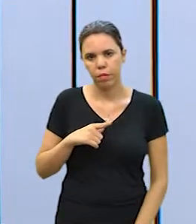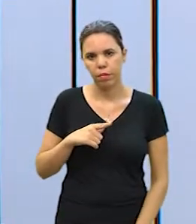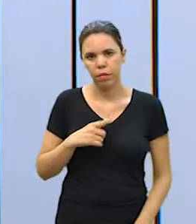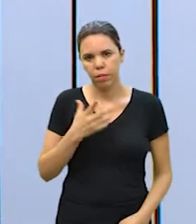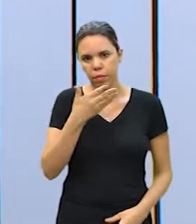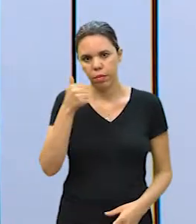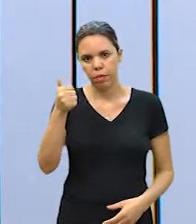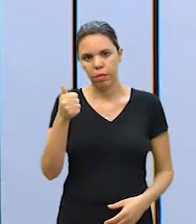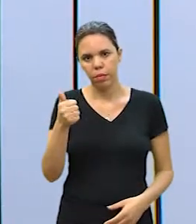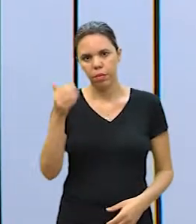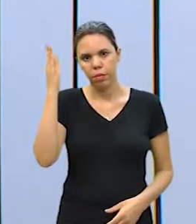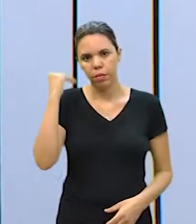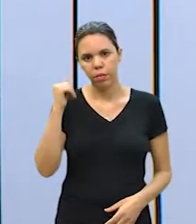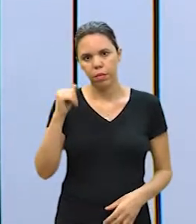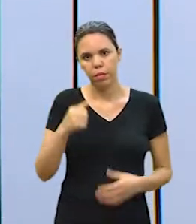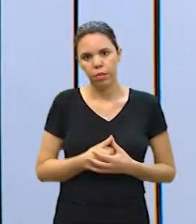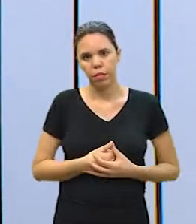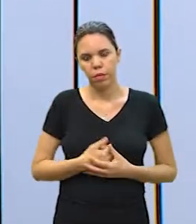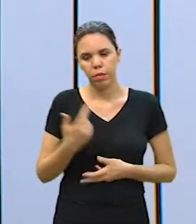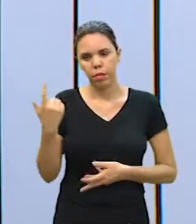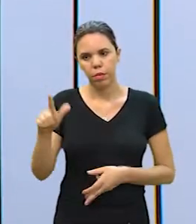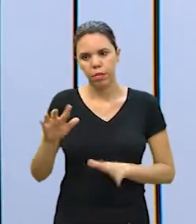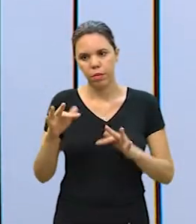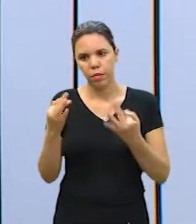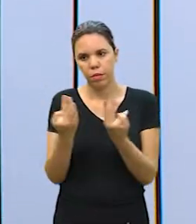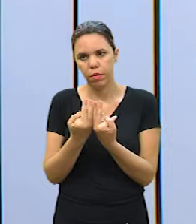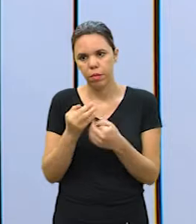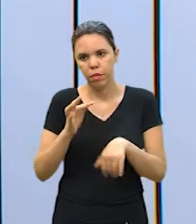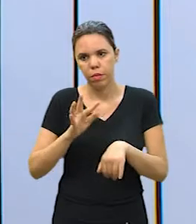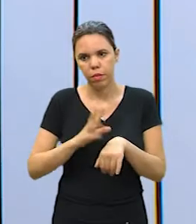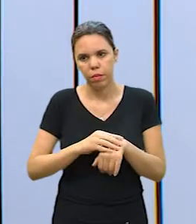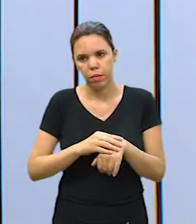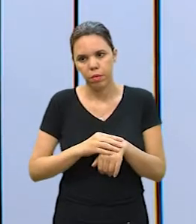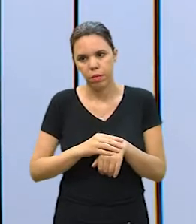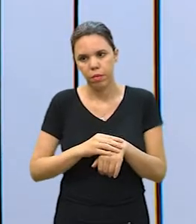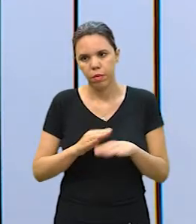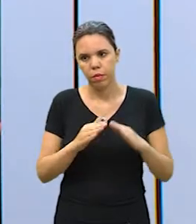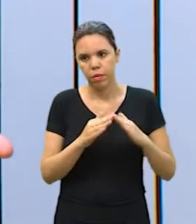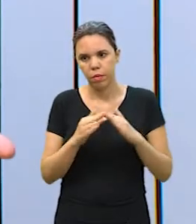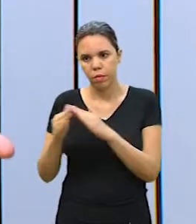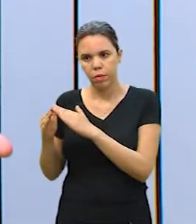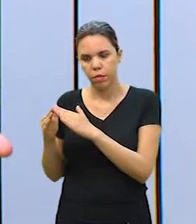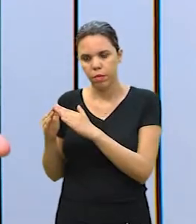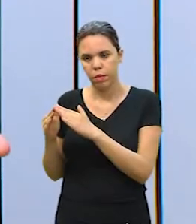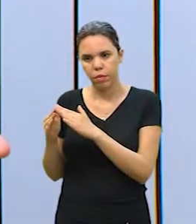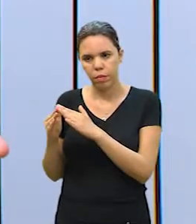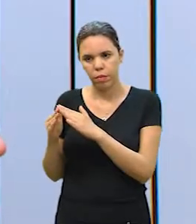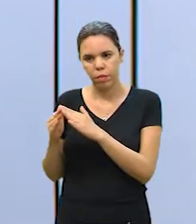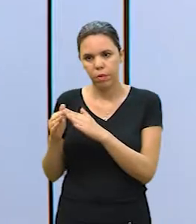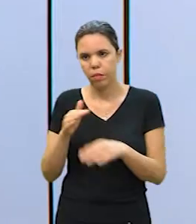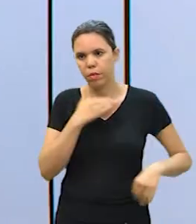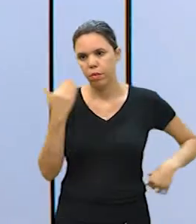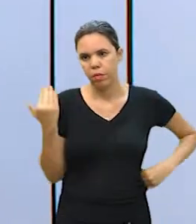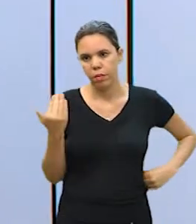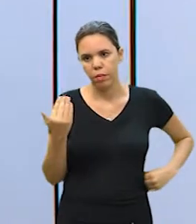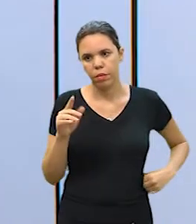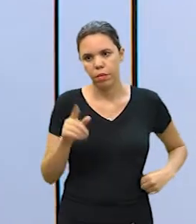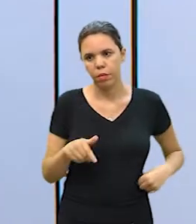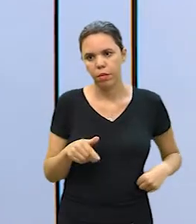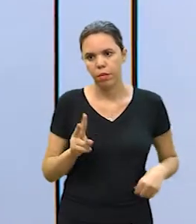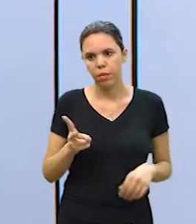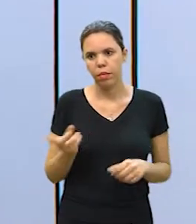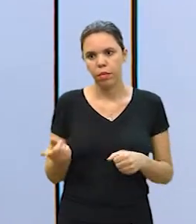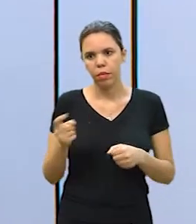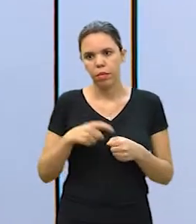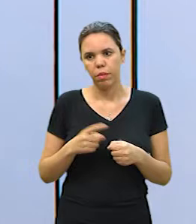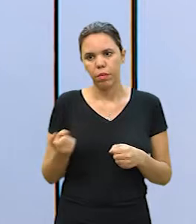certa melhora, você fica sabendo que um familiar está doente ou que um vizinho acabou indo a óbito, então aquilo